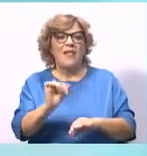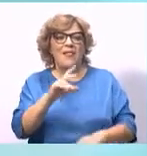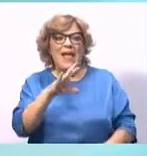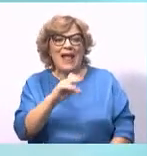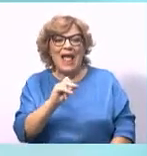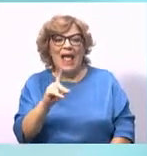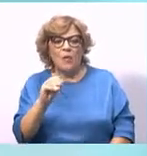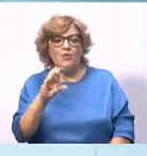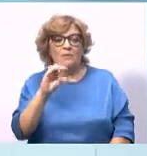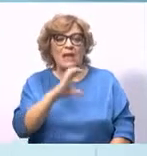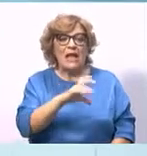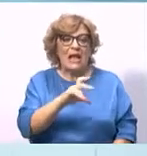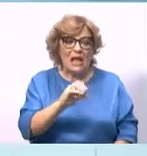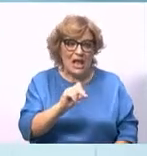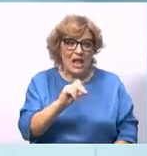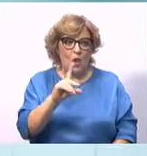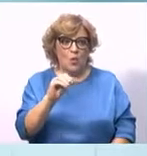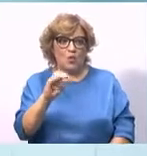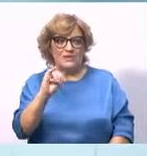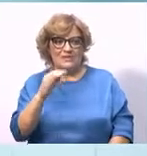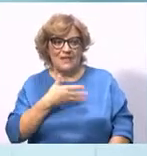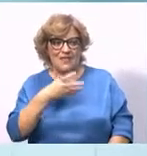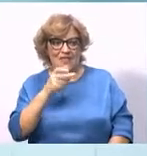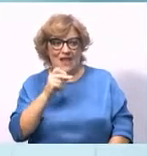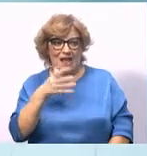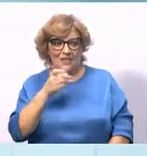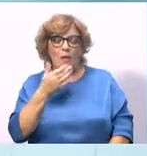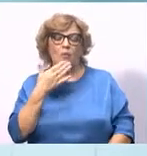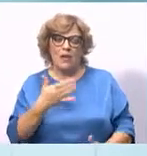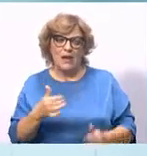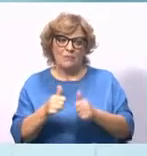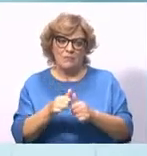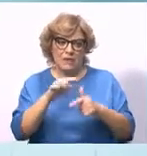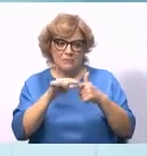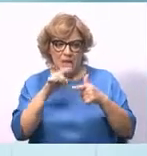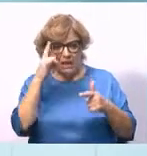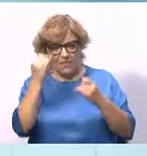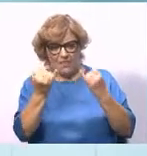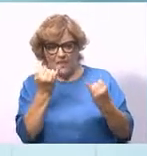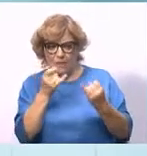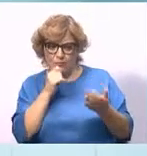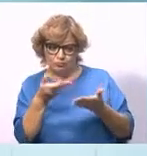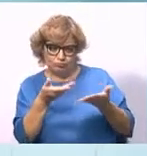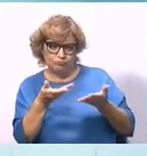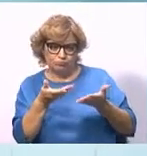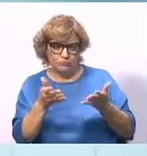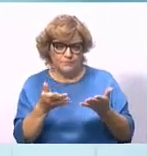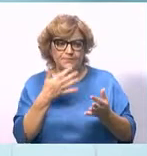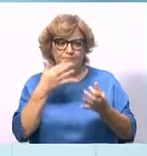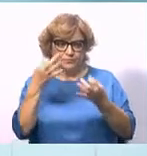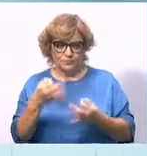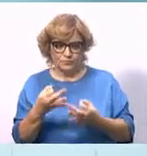das calosidades. Muito obrigado, mais uma vez, pela oportunidade de cá estar convosco, a partilhar algumas ideias. Obrigada. De